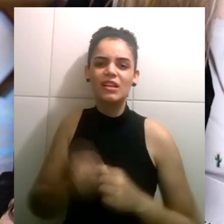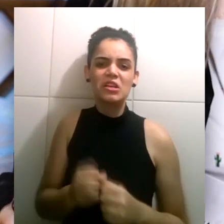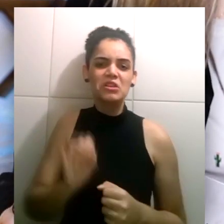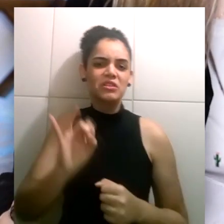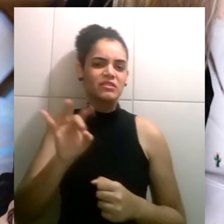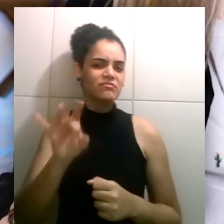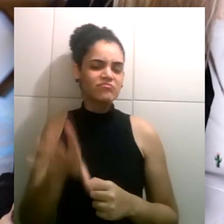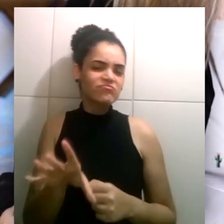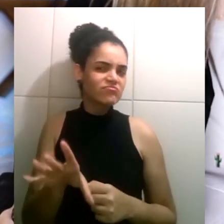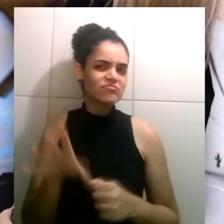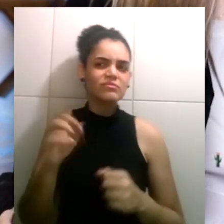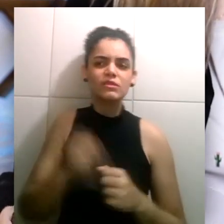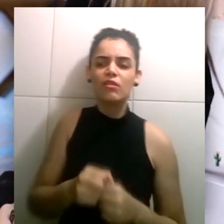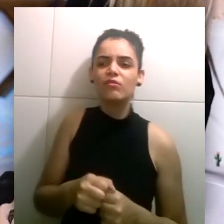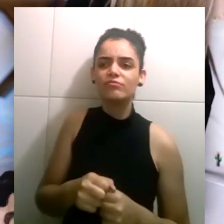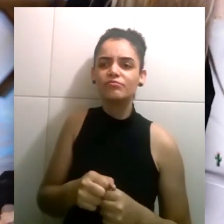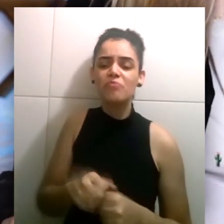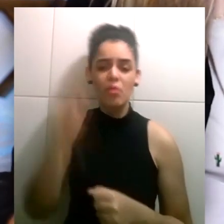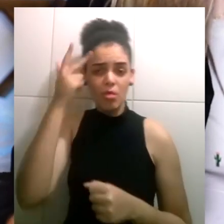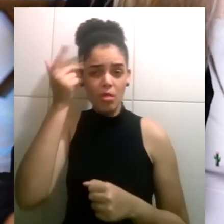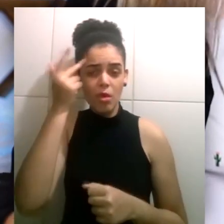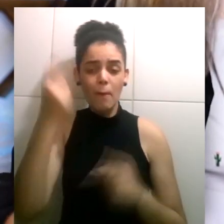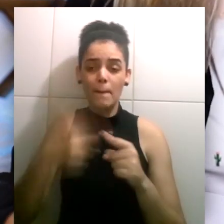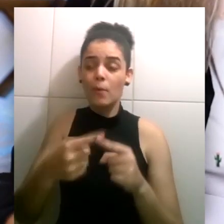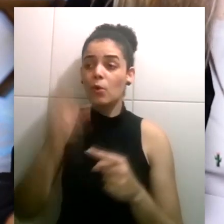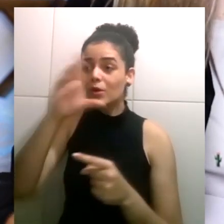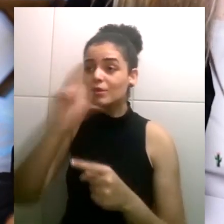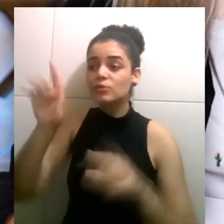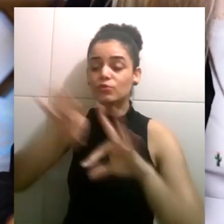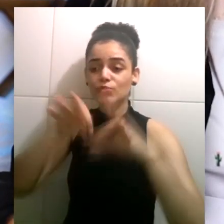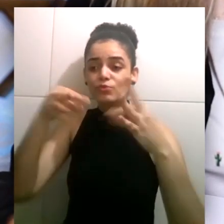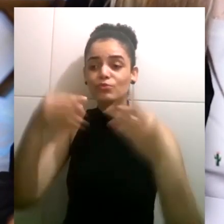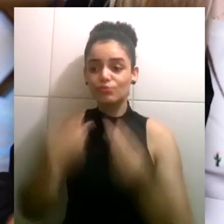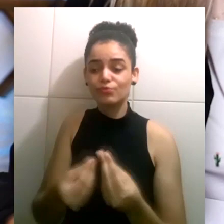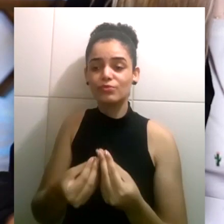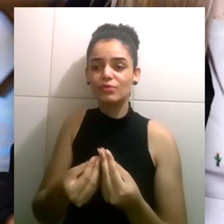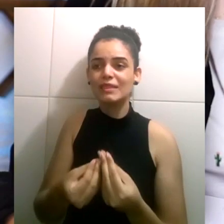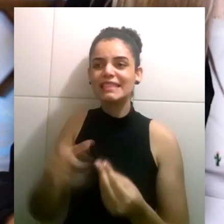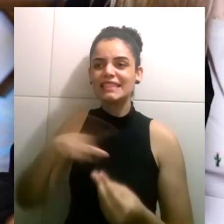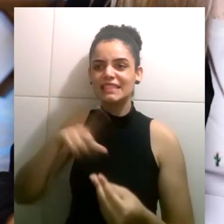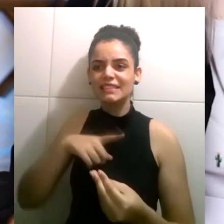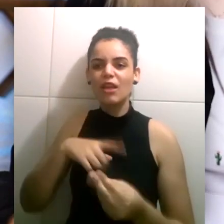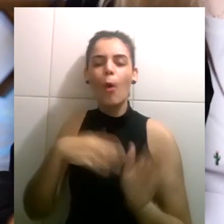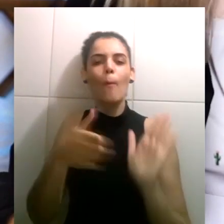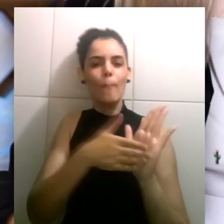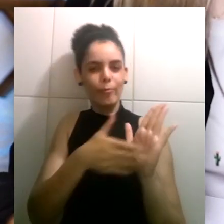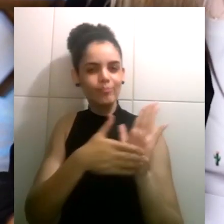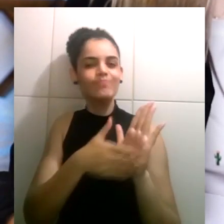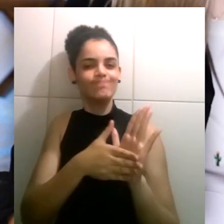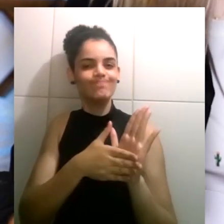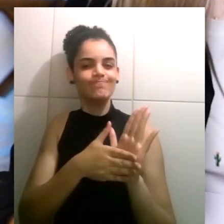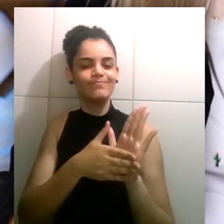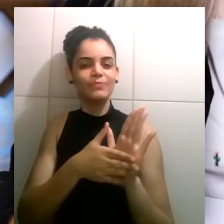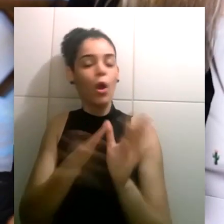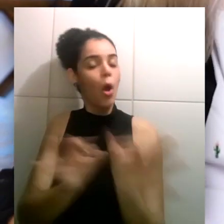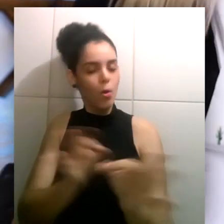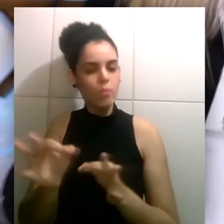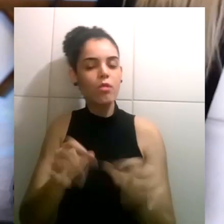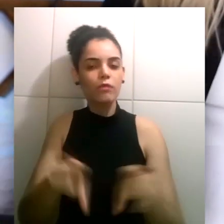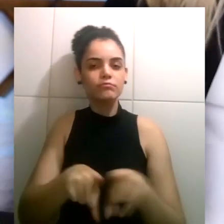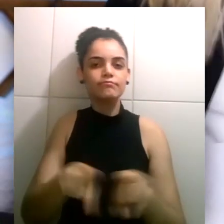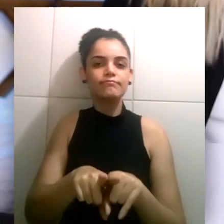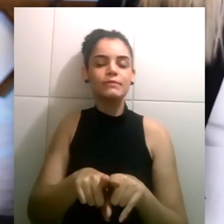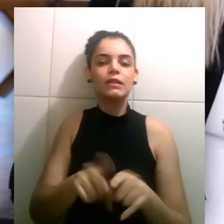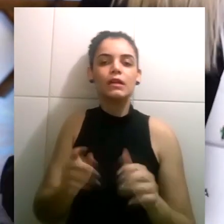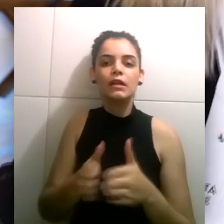assim, intencionalmente, também acidentalmente, porque tudo que Deus vai fazer na nossa vida, Ele tem um propósito, um plano, né? Então,